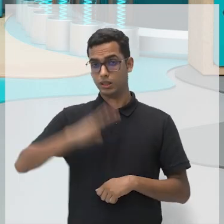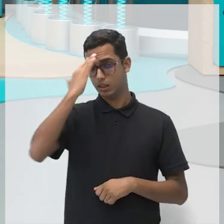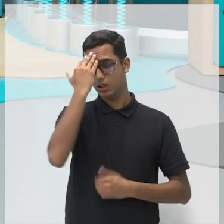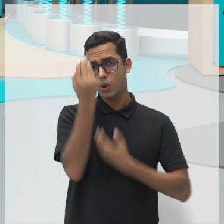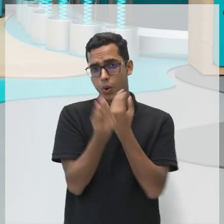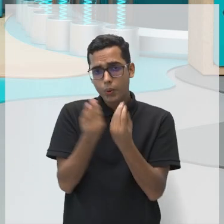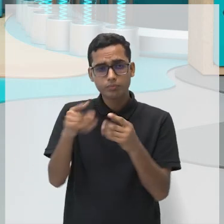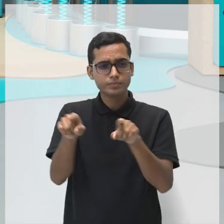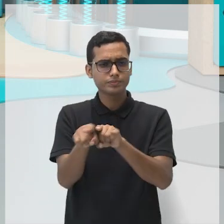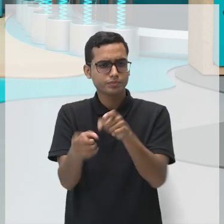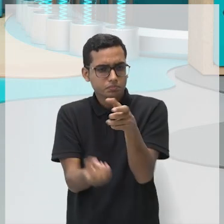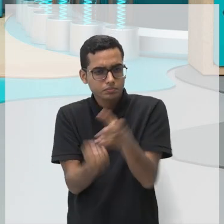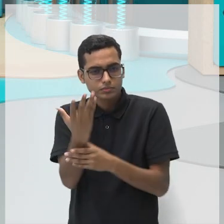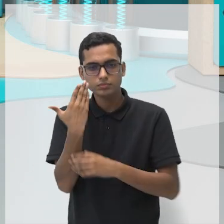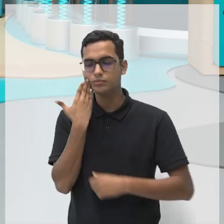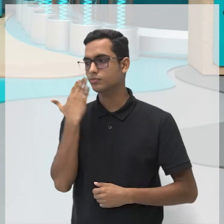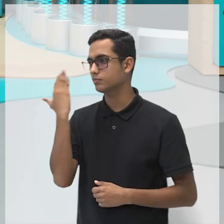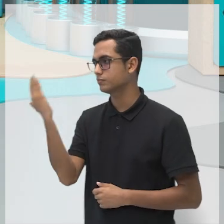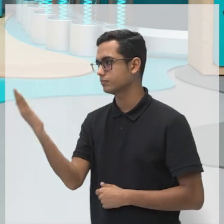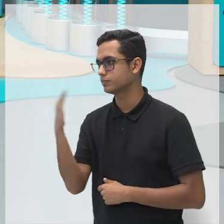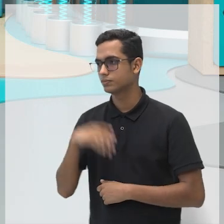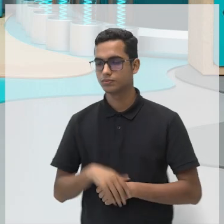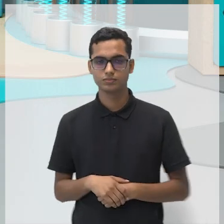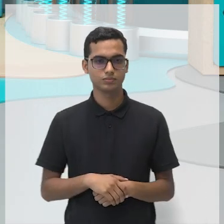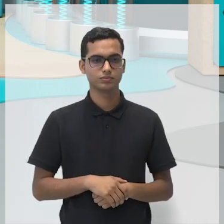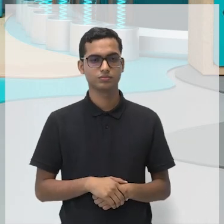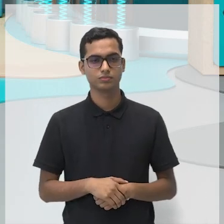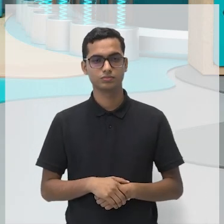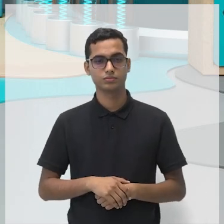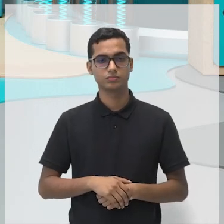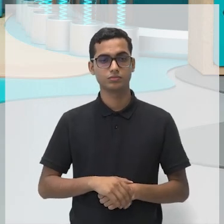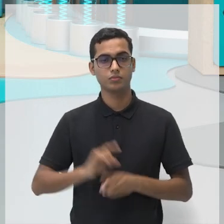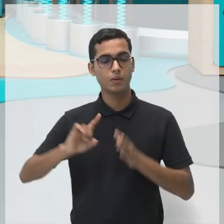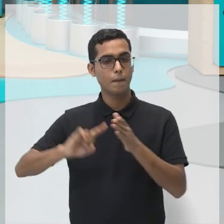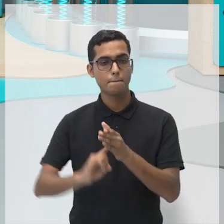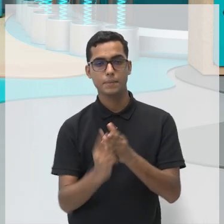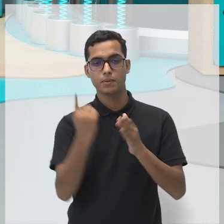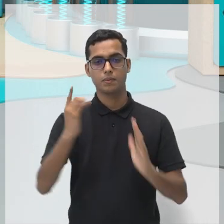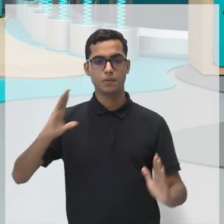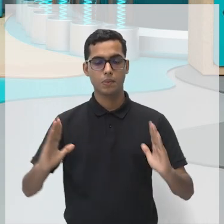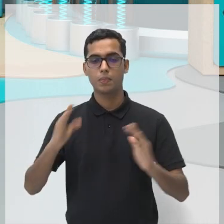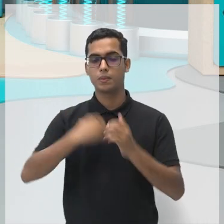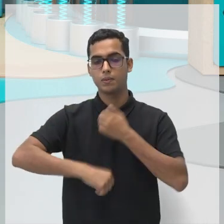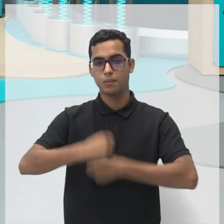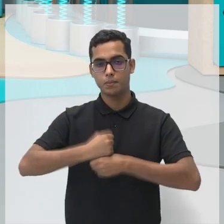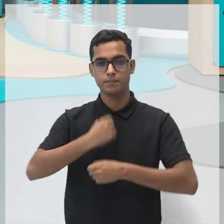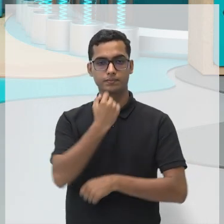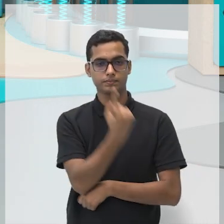do base jump, olha só, o base jump teve seu primeiro momento ali em